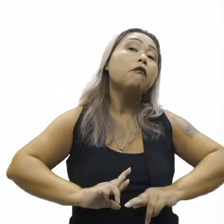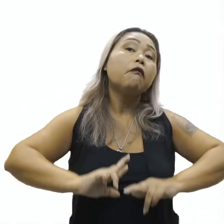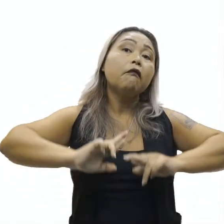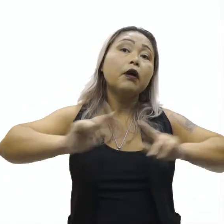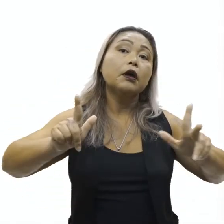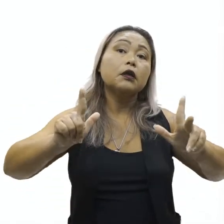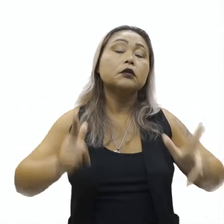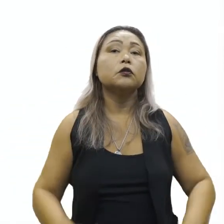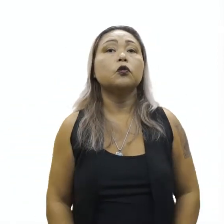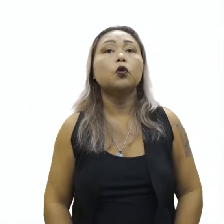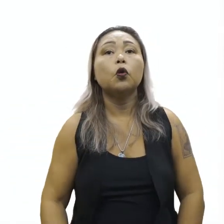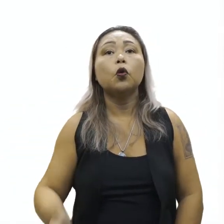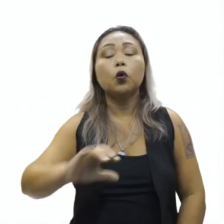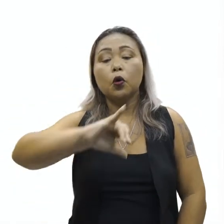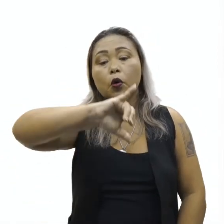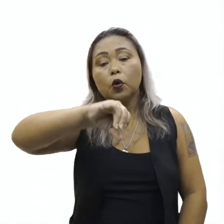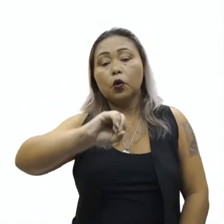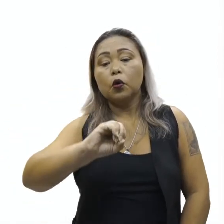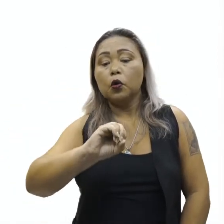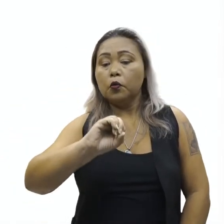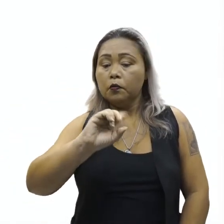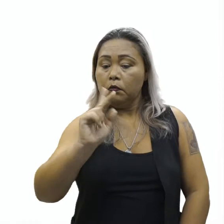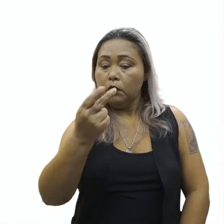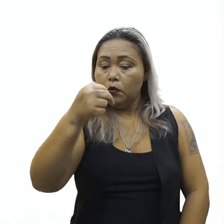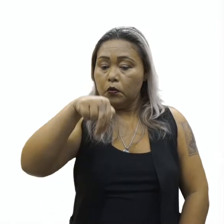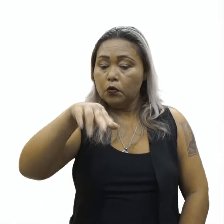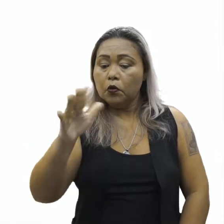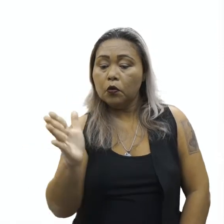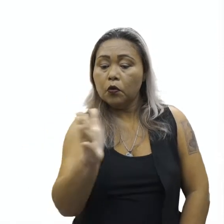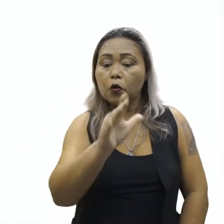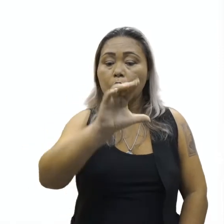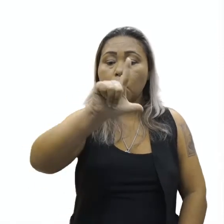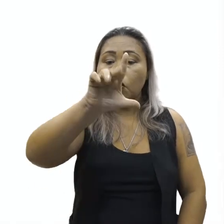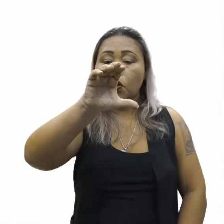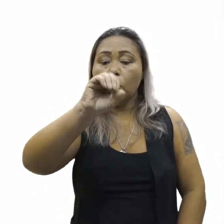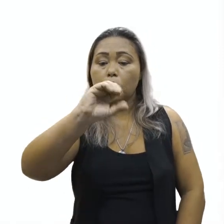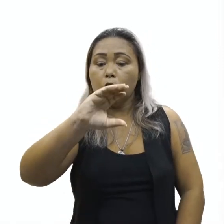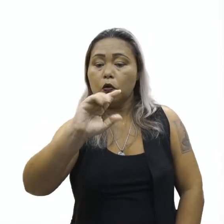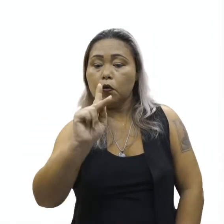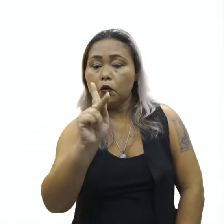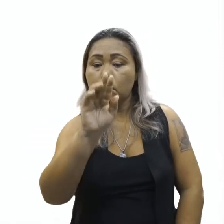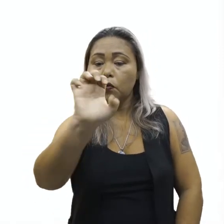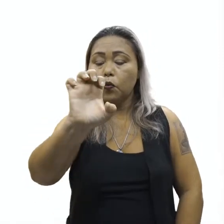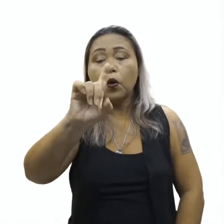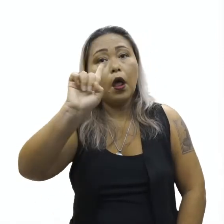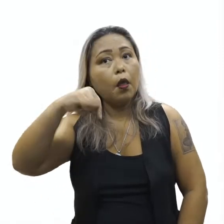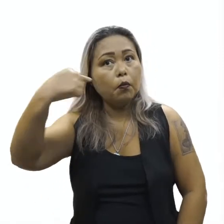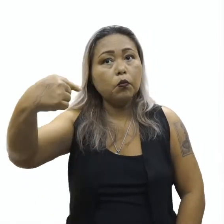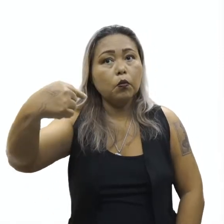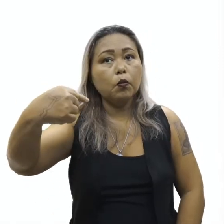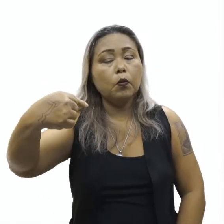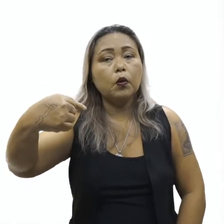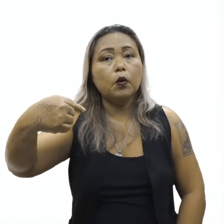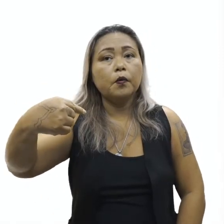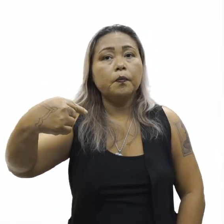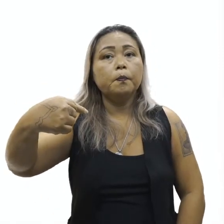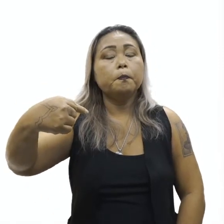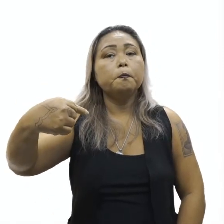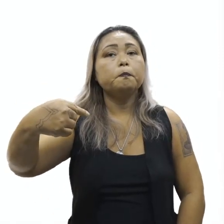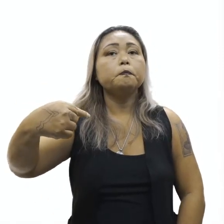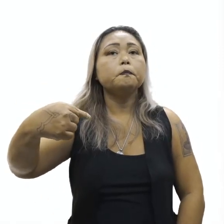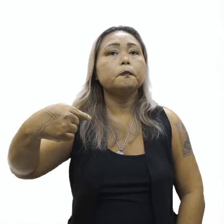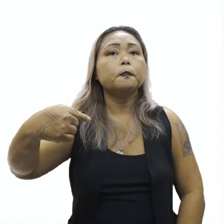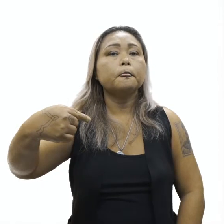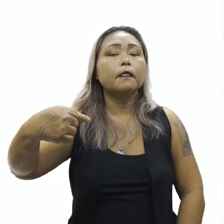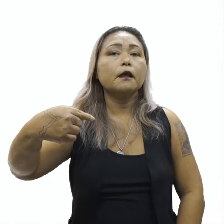Diferentemente do John Locke, né? O John Locke ele é posterior, né? Ele veio depois do Thomas Hobbes, né?